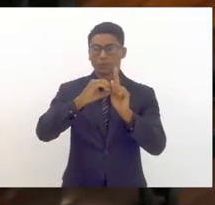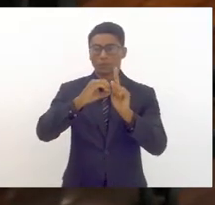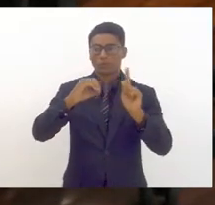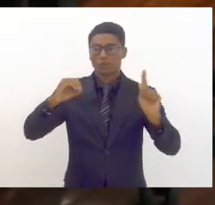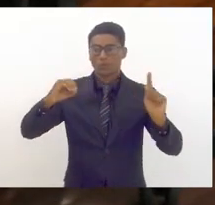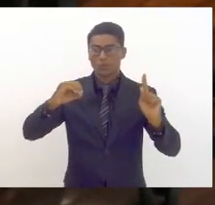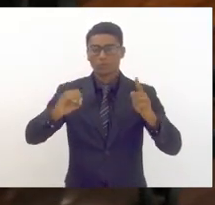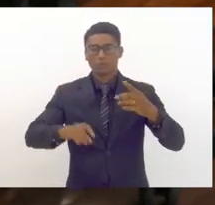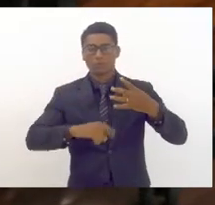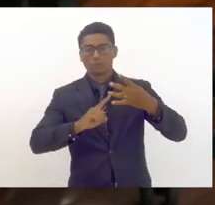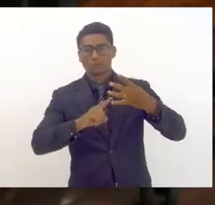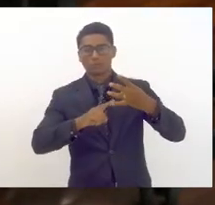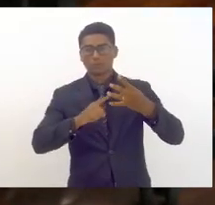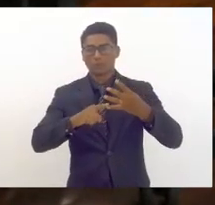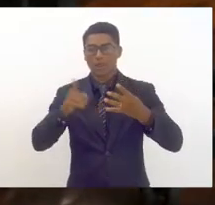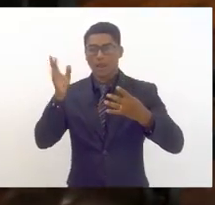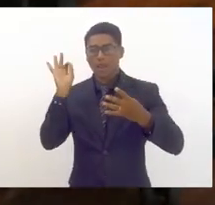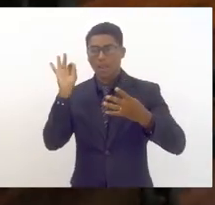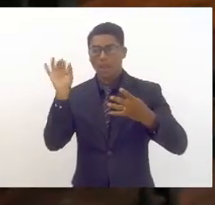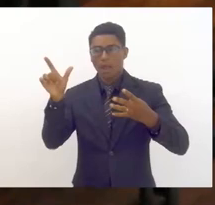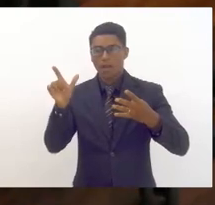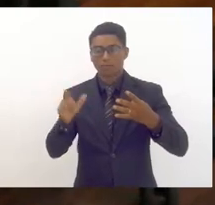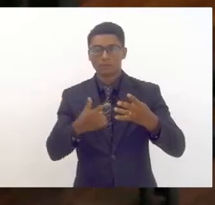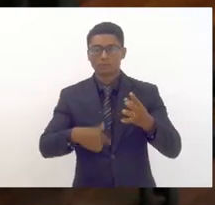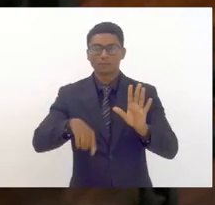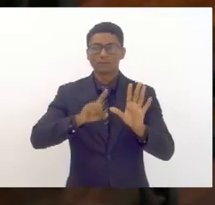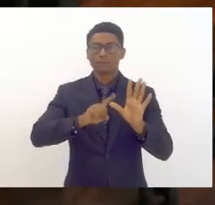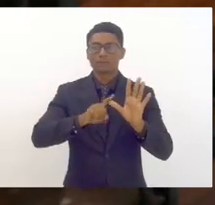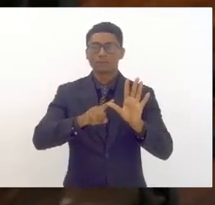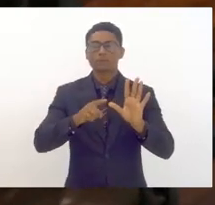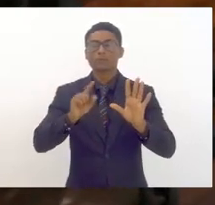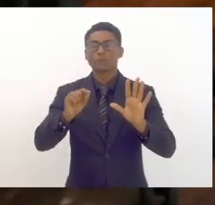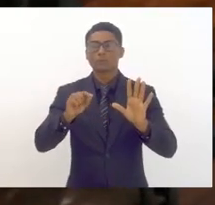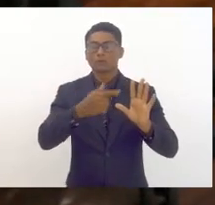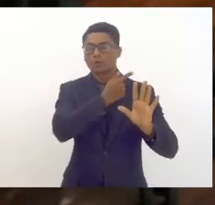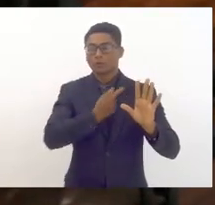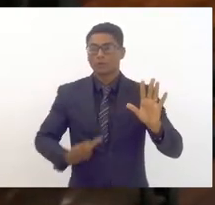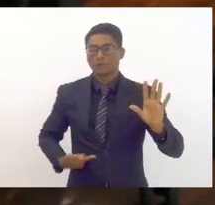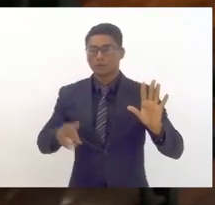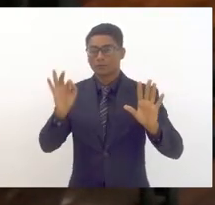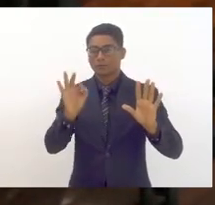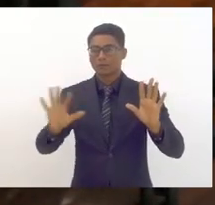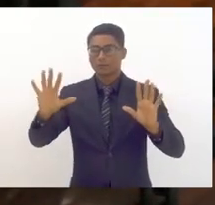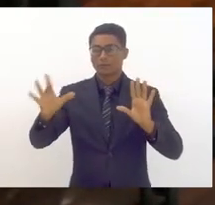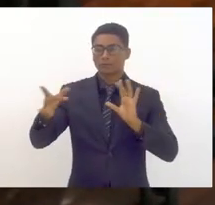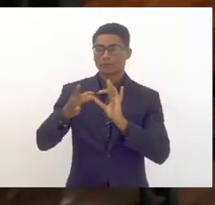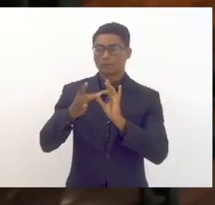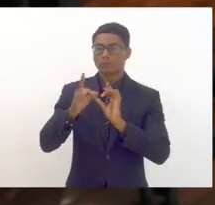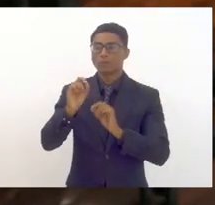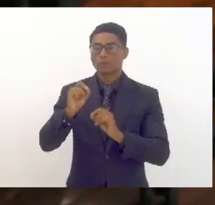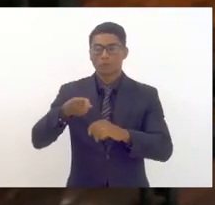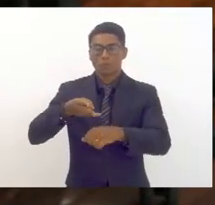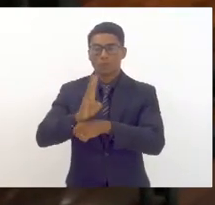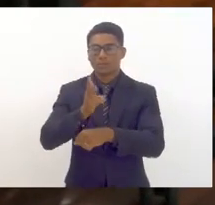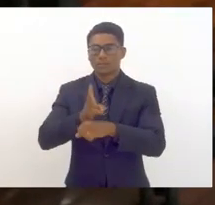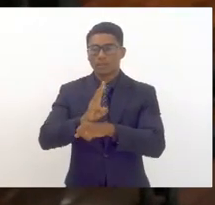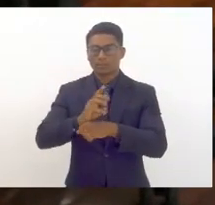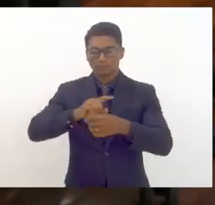nós temos o Telegram, e agora a última parceria com o governo federal foi o WhatsApp.